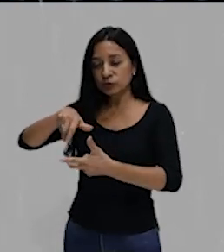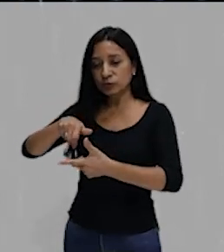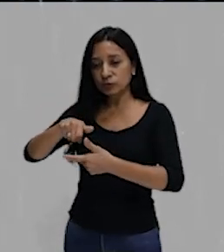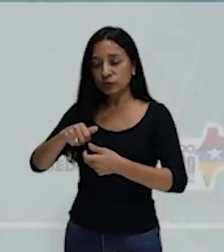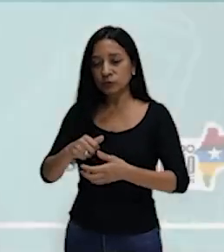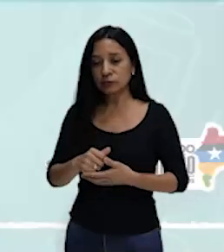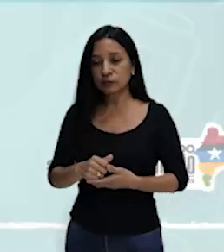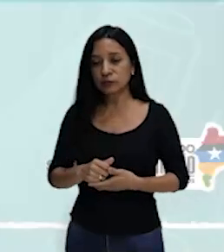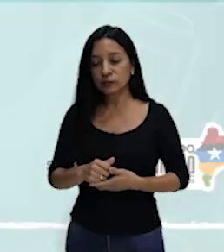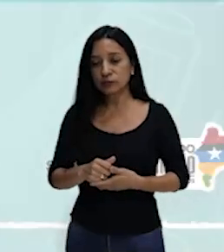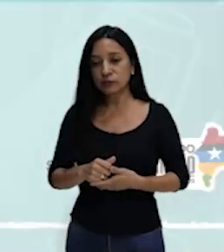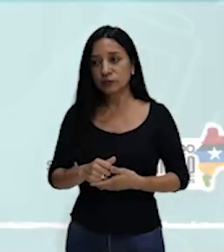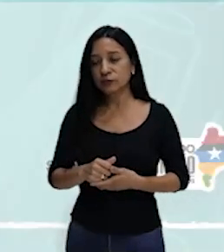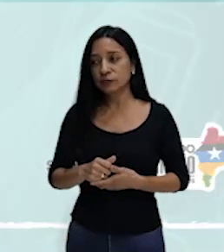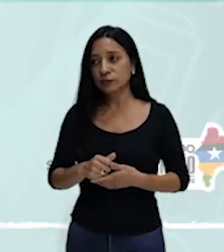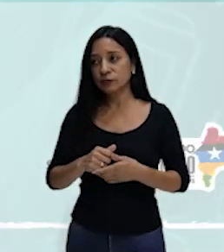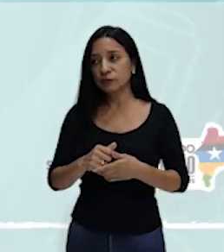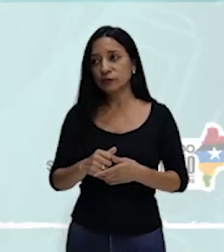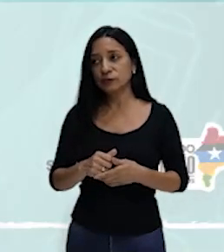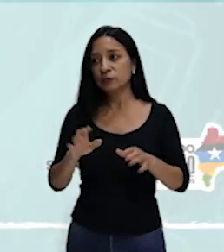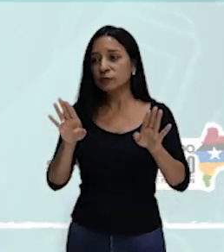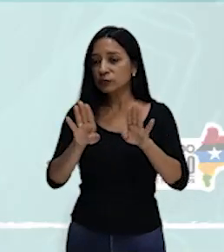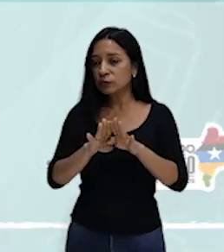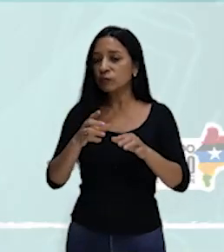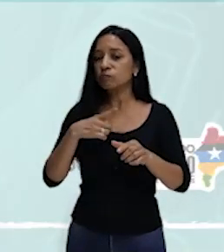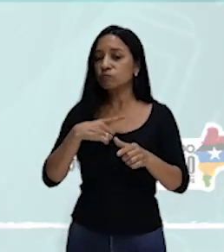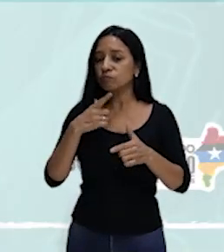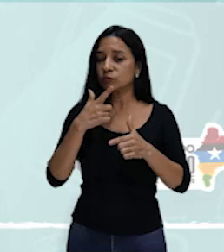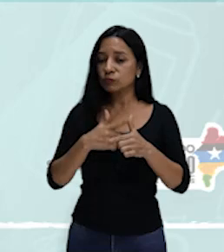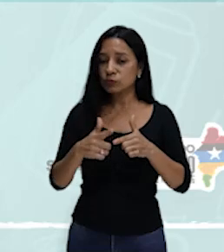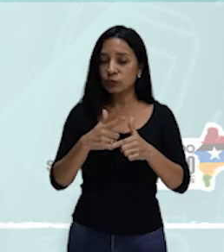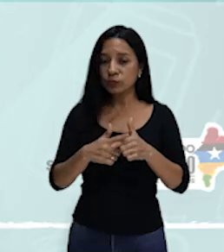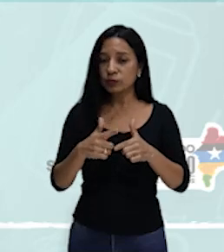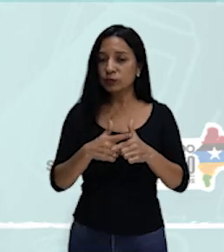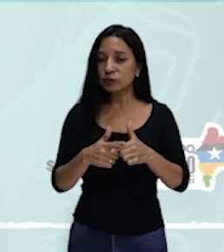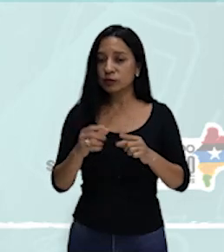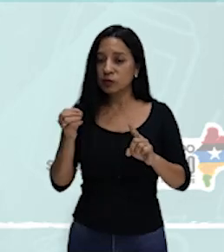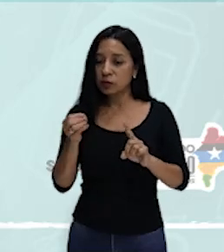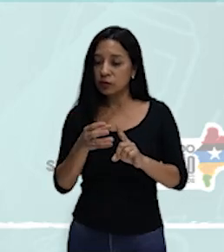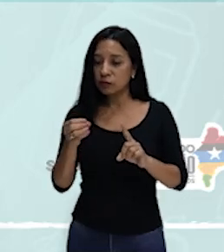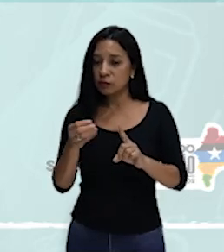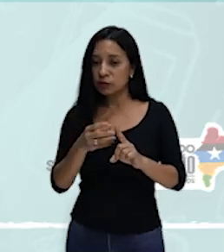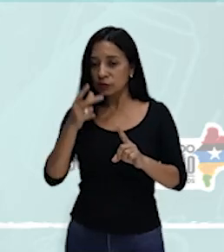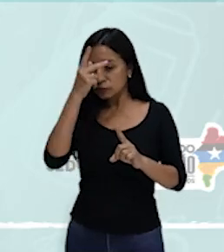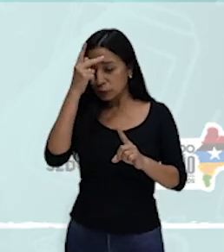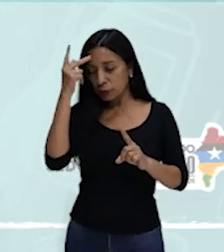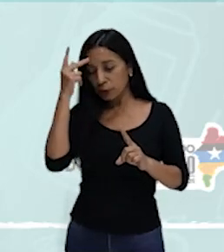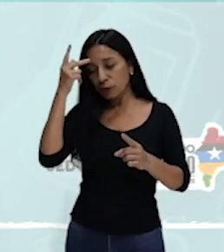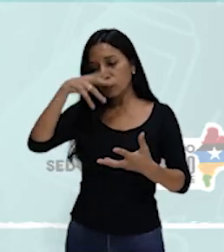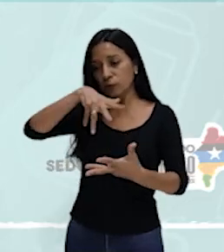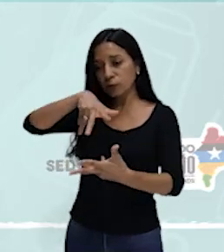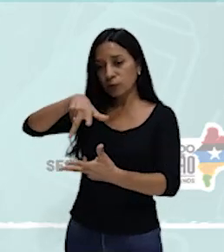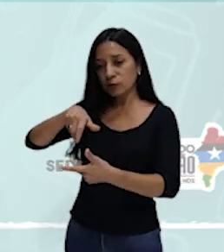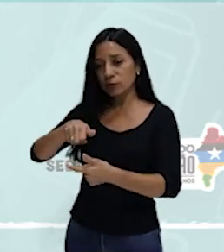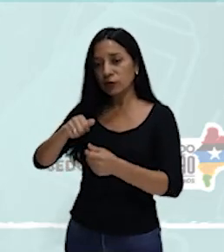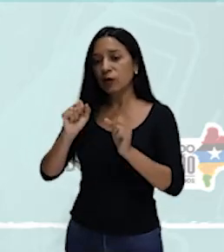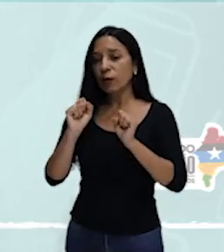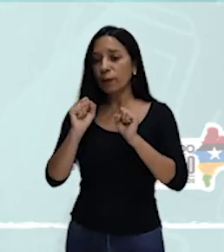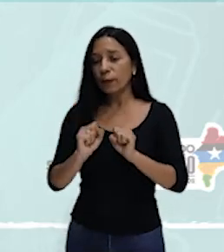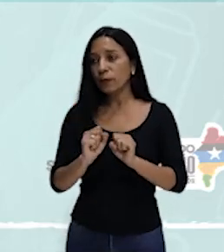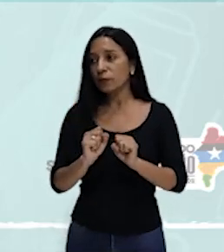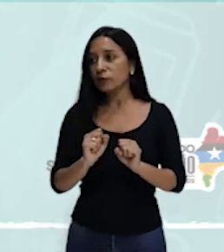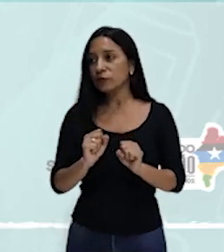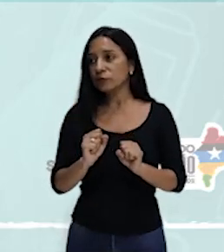dessas consequências também, que são trazidas pela atuação dos seres humanos sobre o planeta, poderia ser também